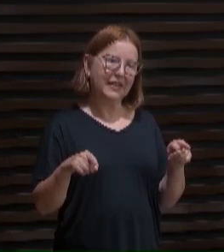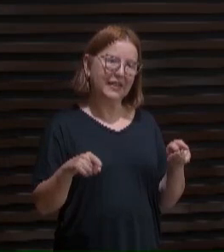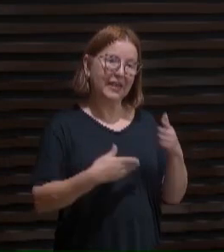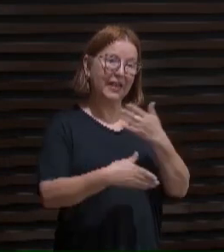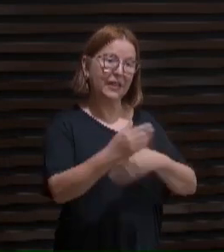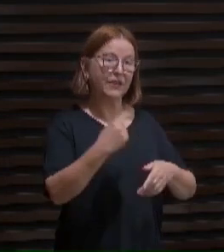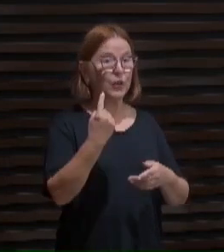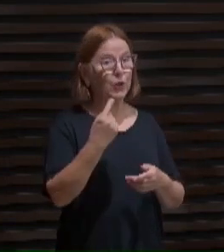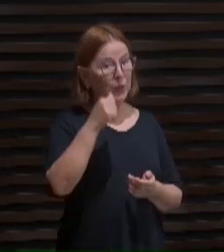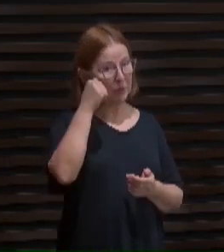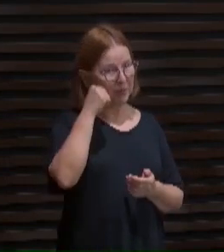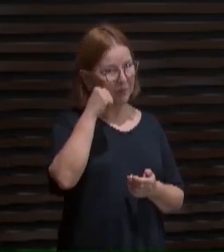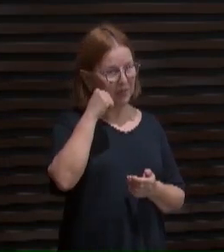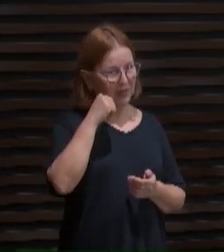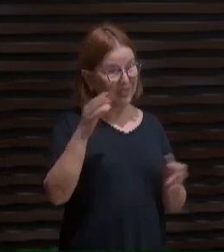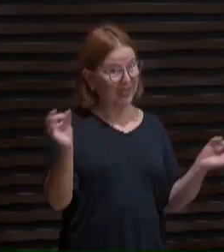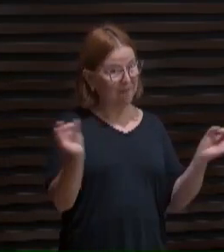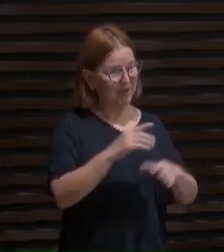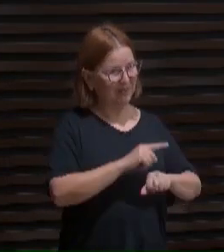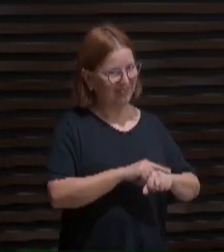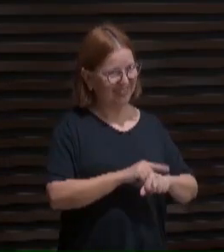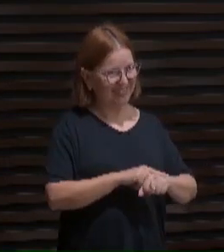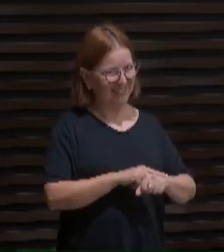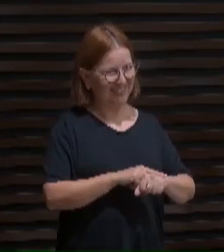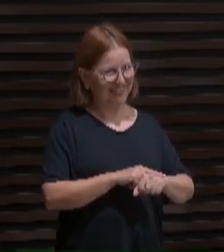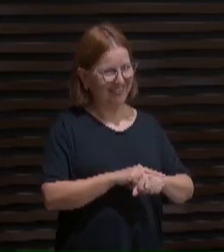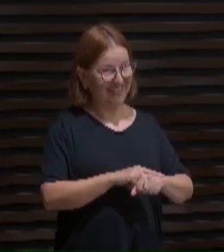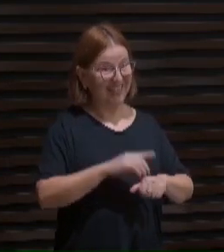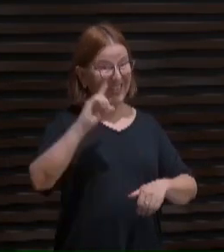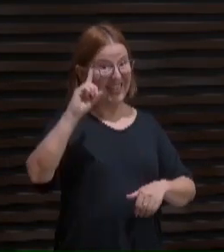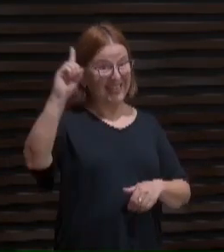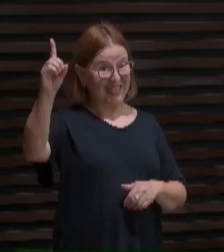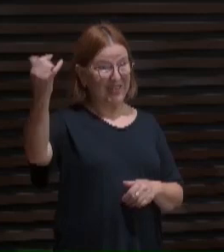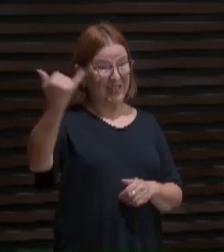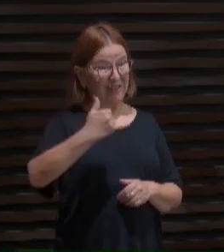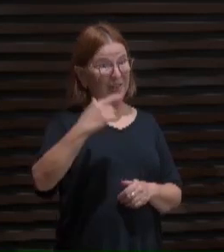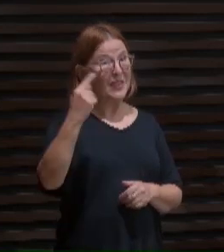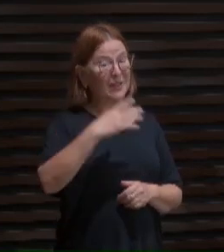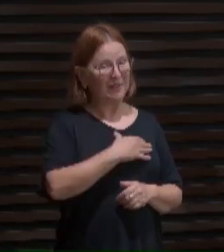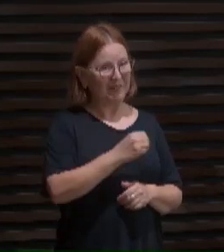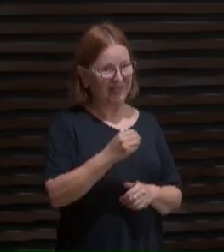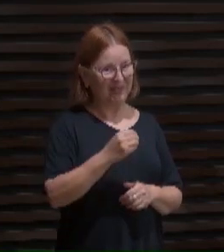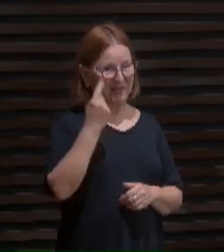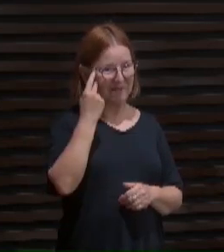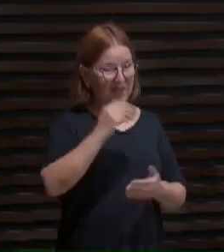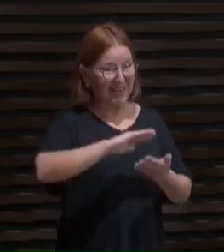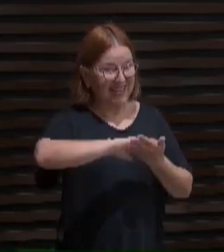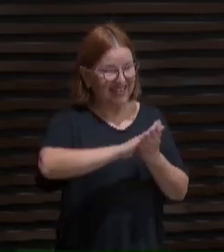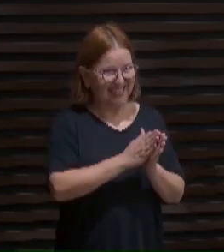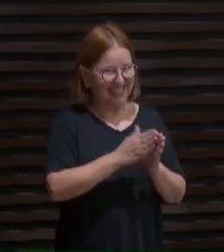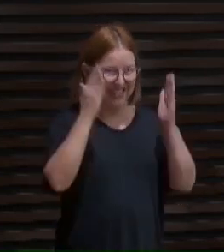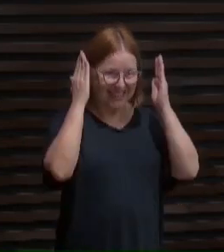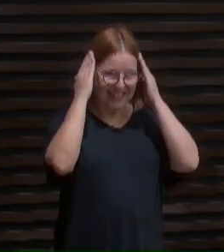na plenitude dos tempos, que Deus enviou o seu Filho para esmagar a